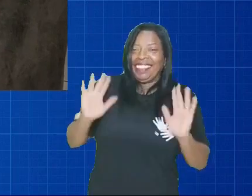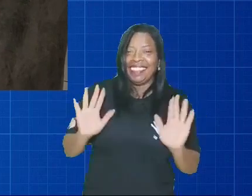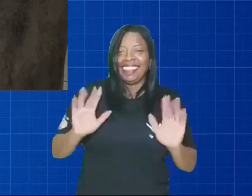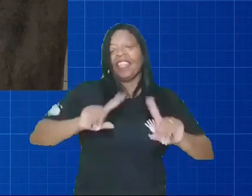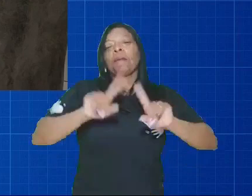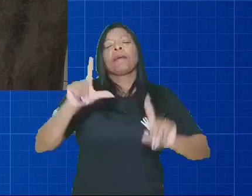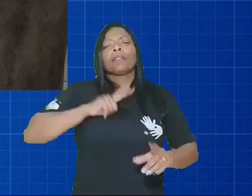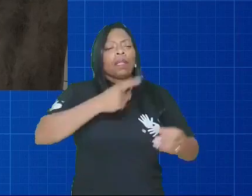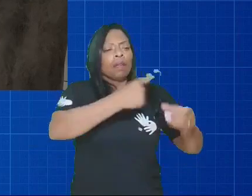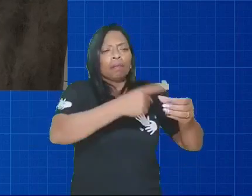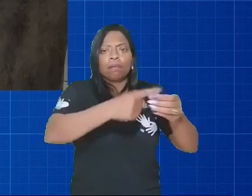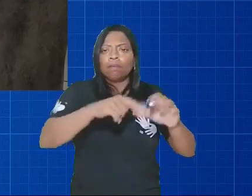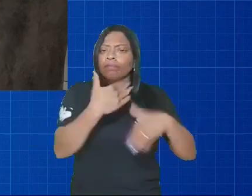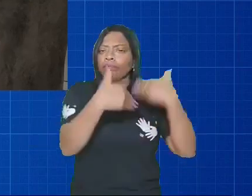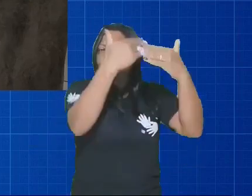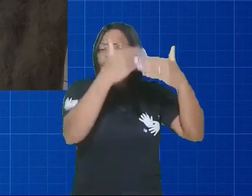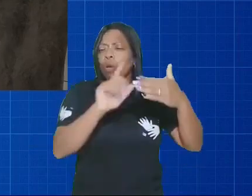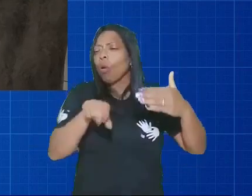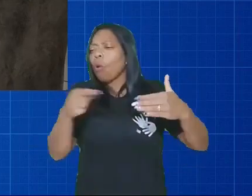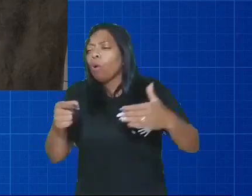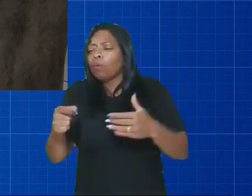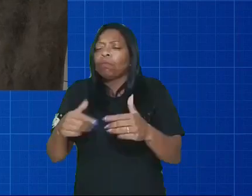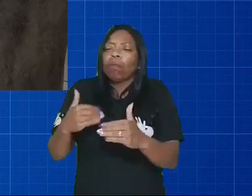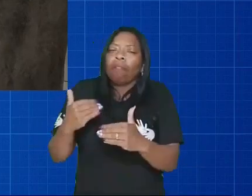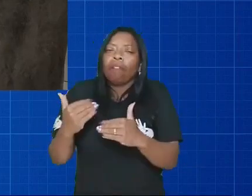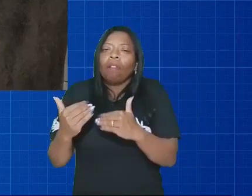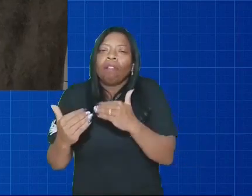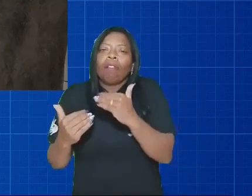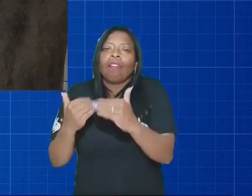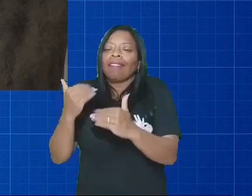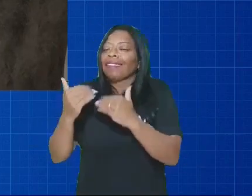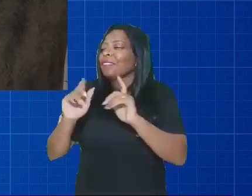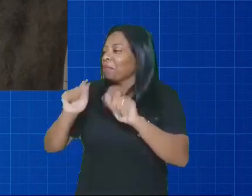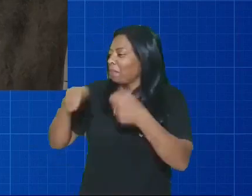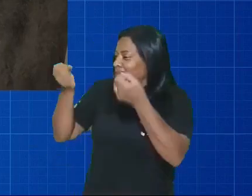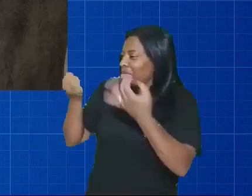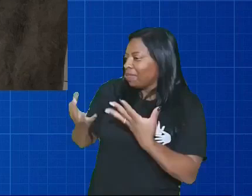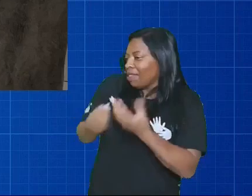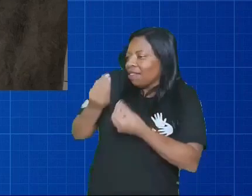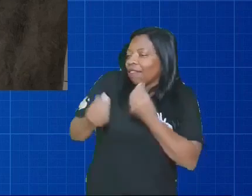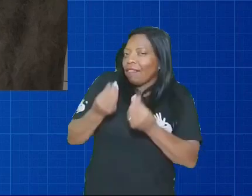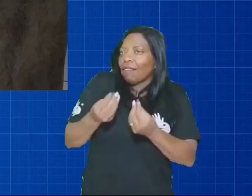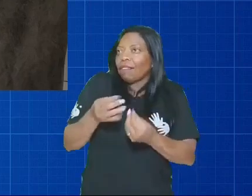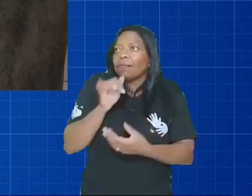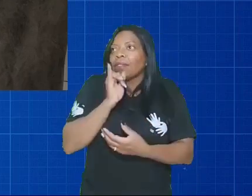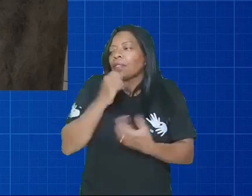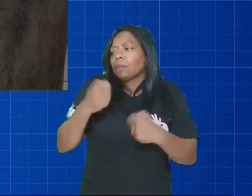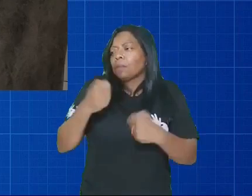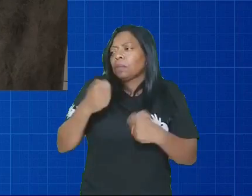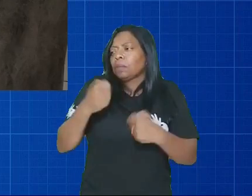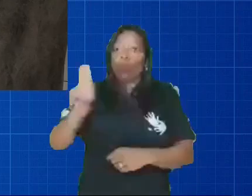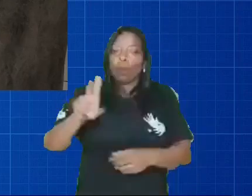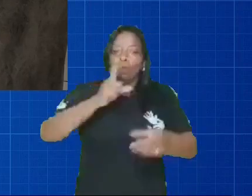dizer assim, tem outros que estão iniciando. Então eu gostaria assim que você fizesse uma viagem pelos municípios, assim, sem dizer